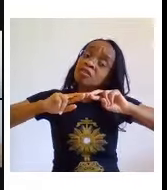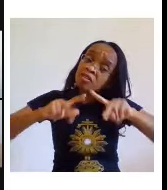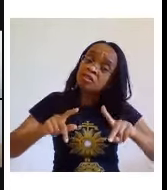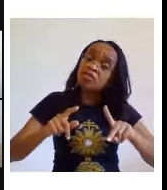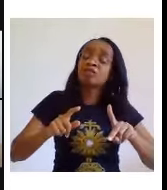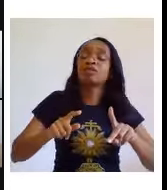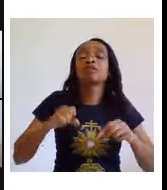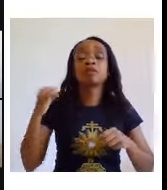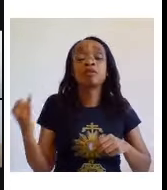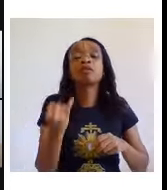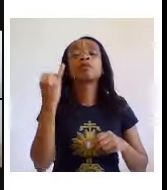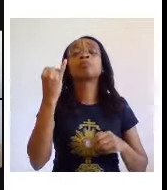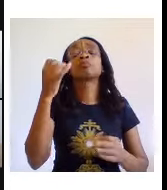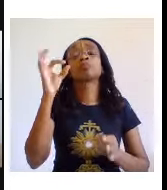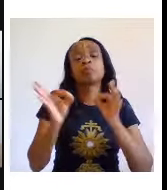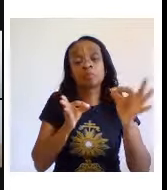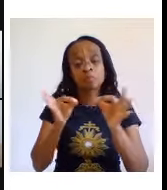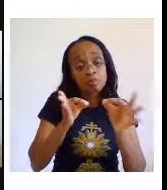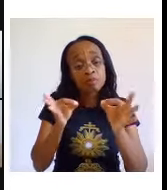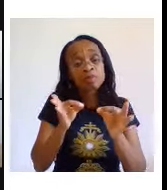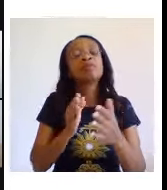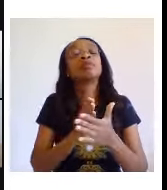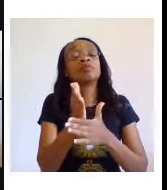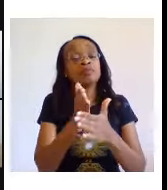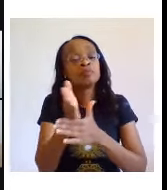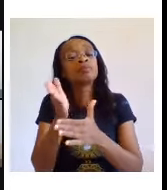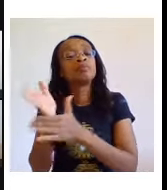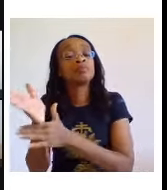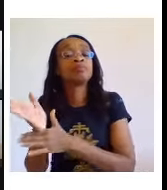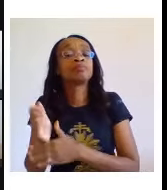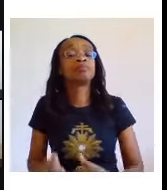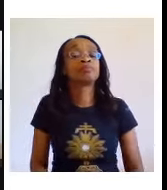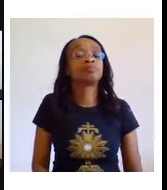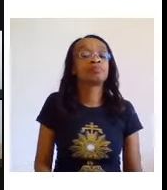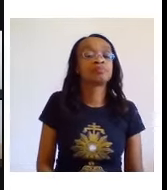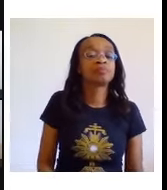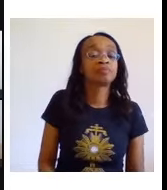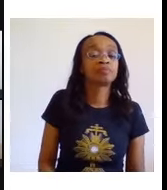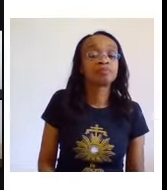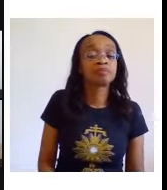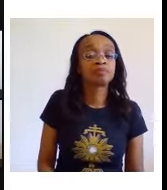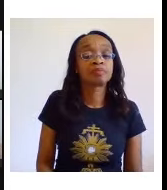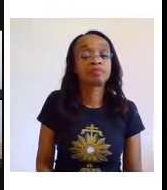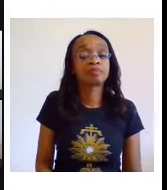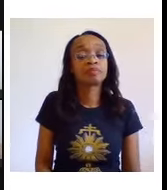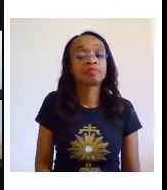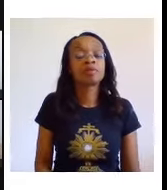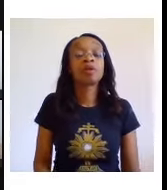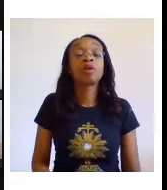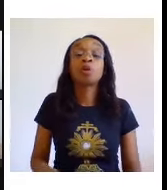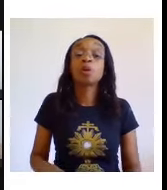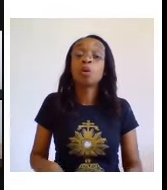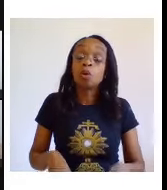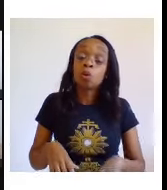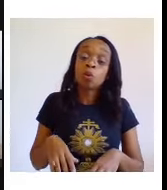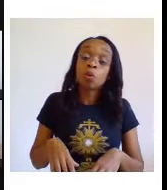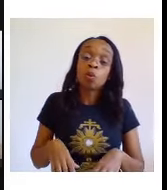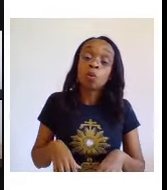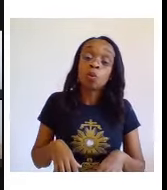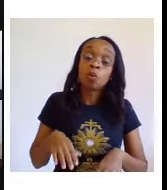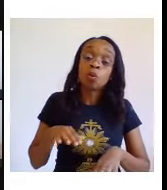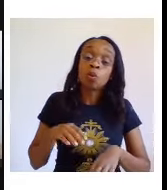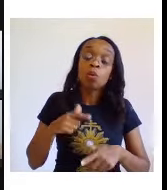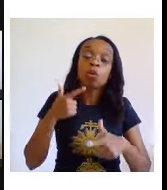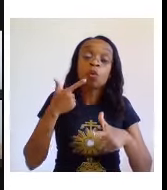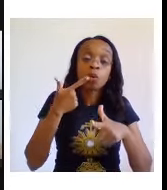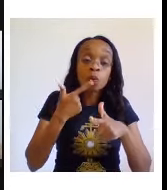que você Sim, pode Geraldo, eu nos dizer? acho que faz sim. Eduardo, eu acho assim que o principal problema, e